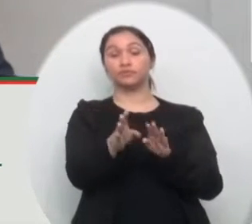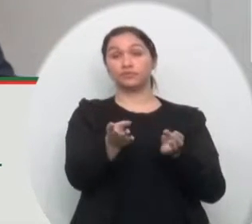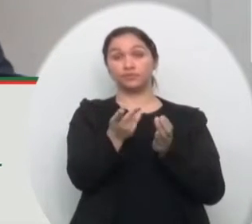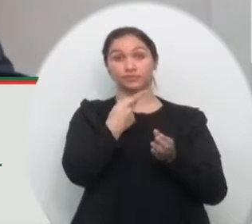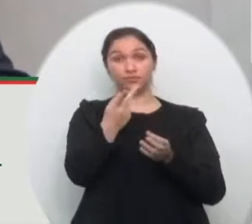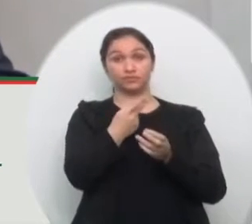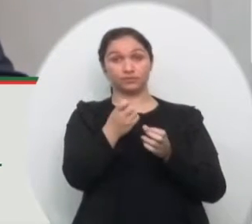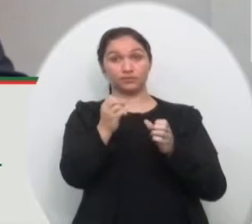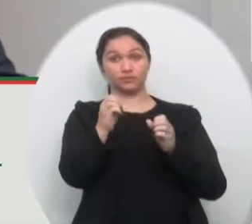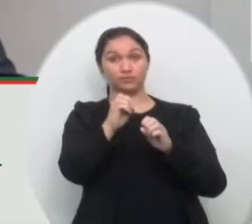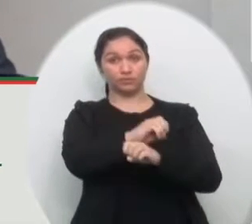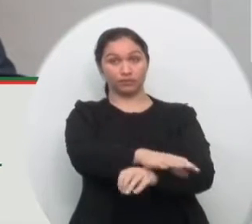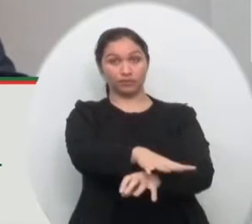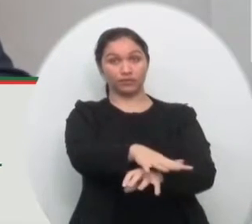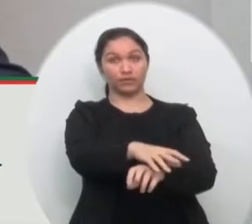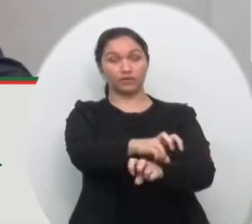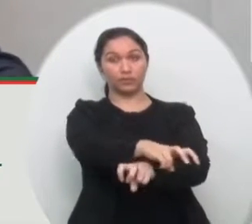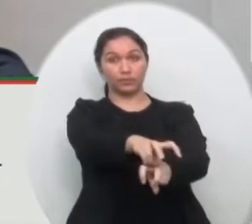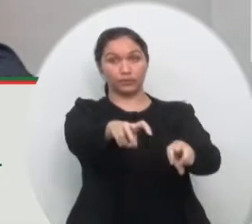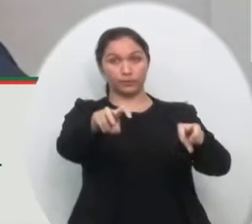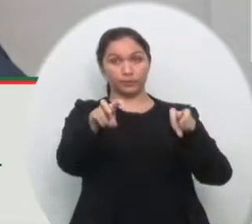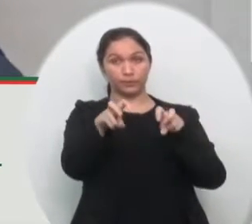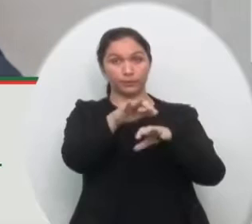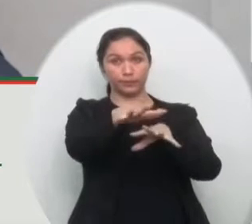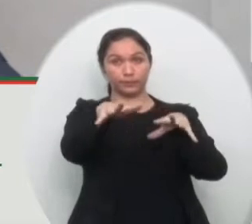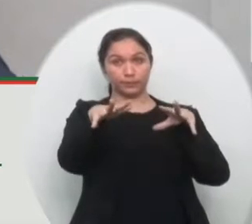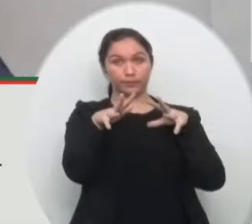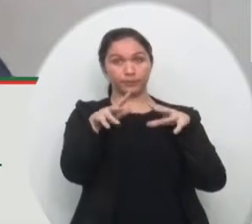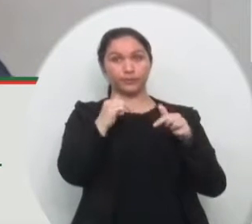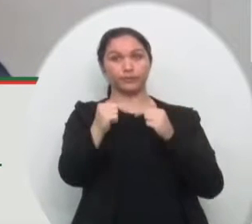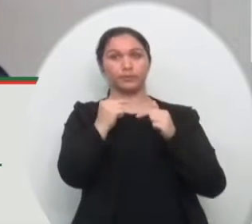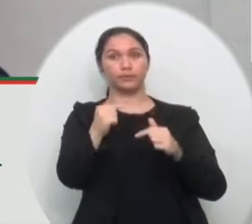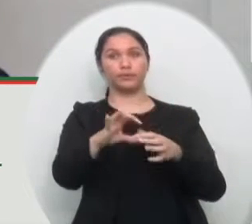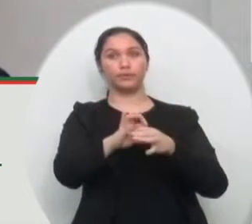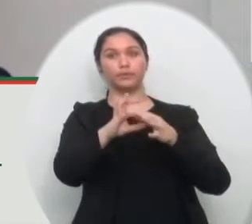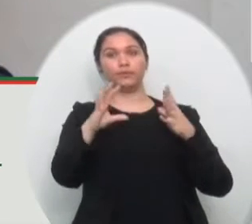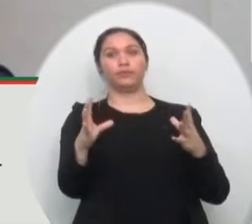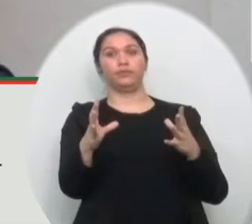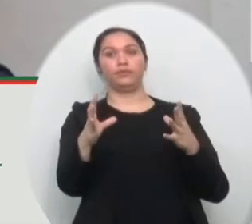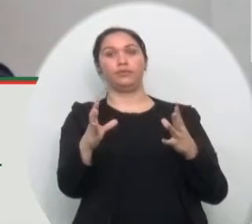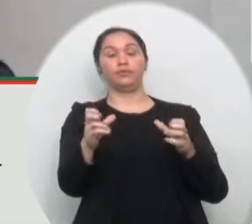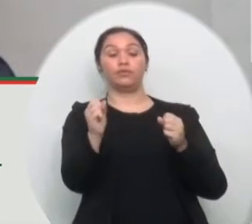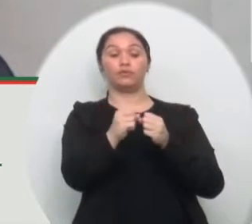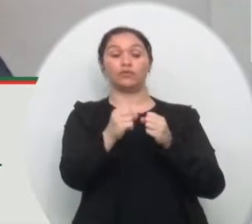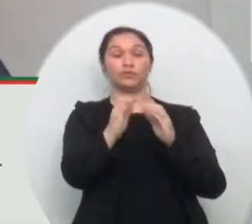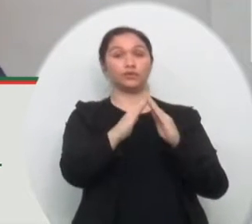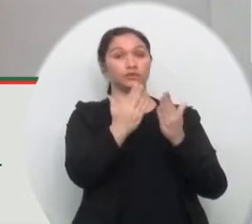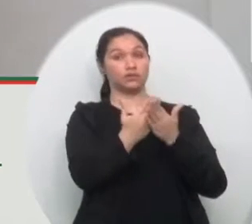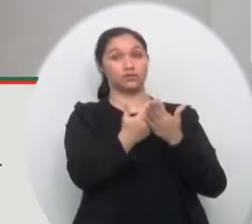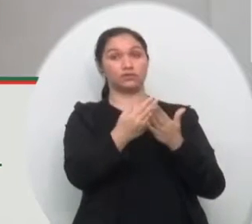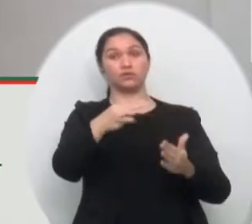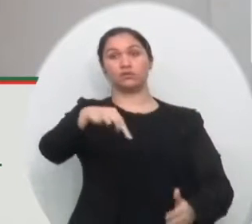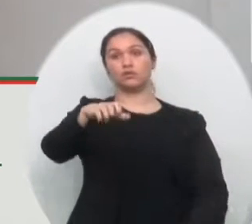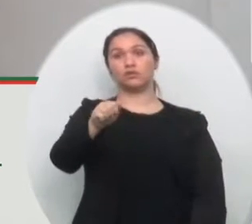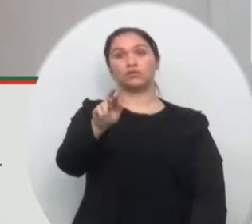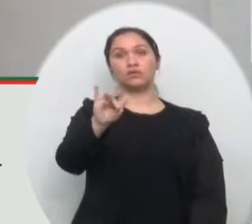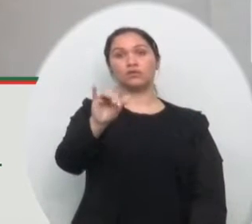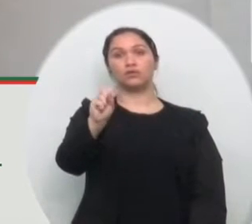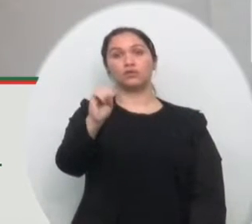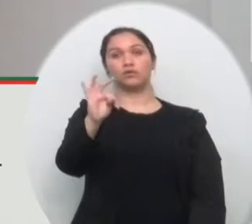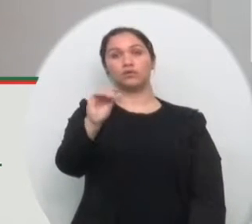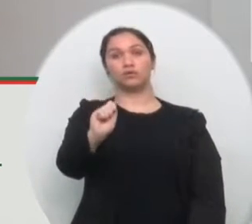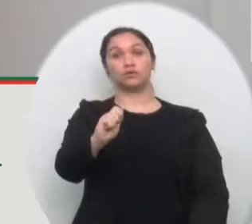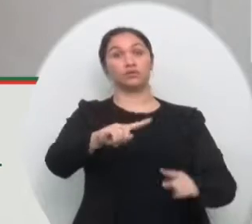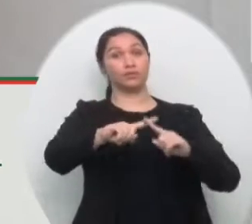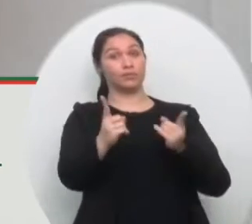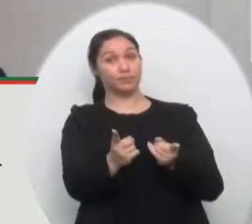que tivemos no Colégio Marista, mas, devido à complexidade do assunto e dos encaminhamentos, deixarei para falar no dia da manhã.